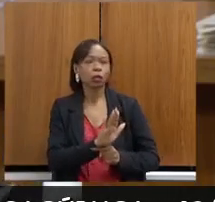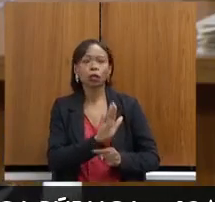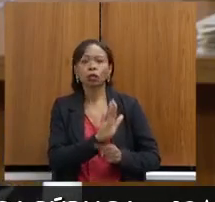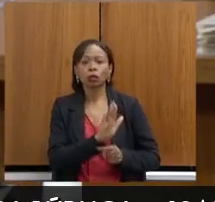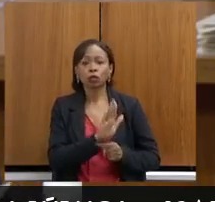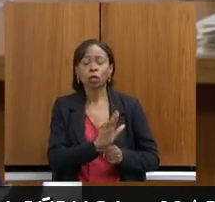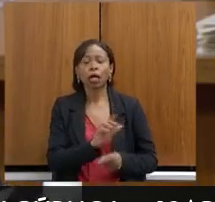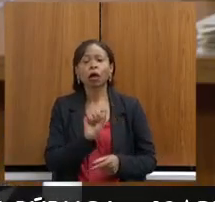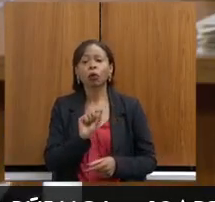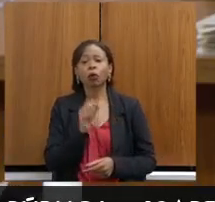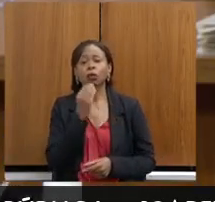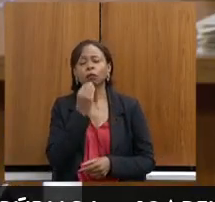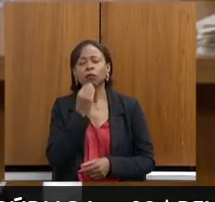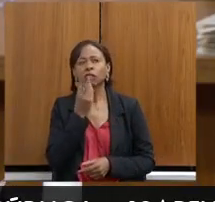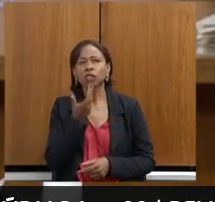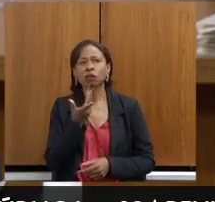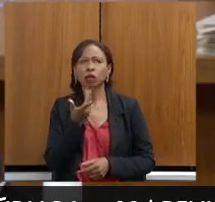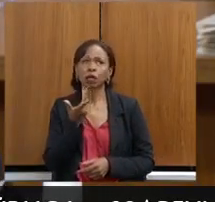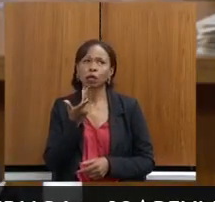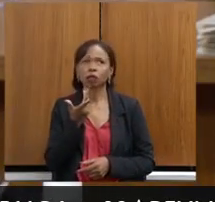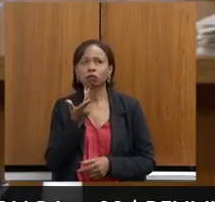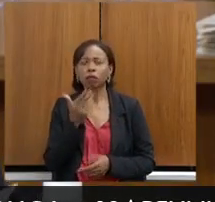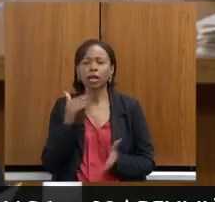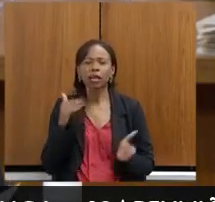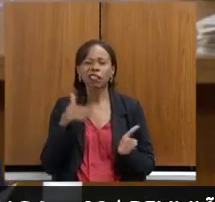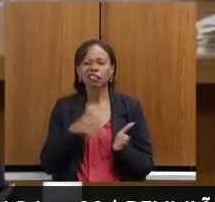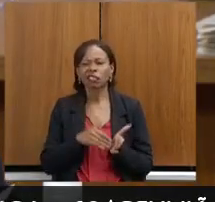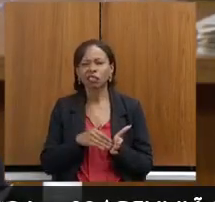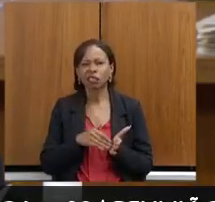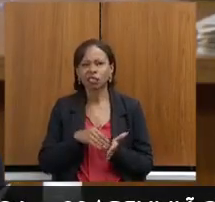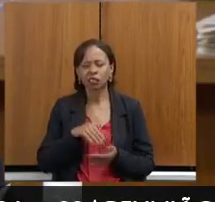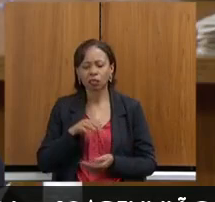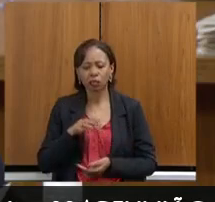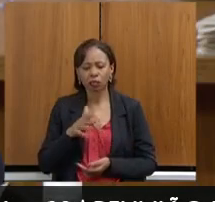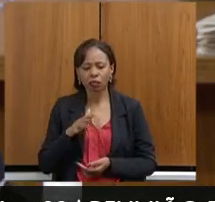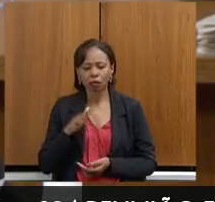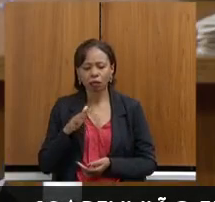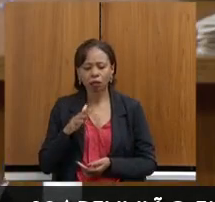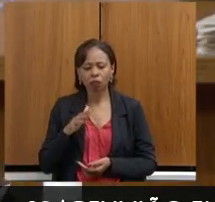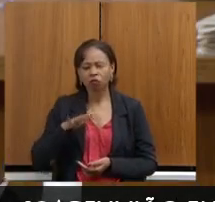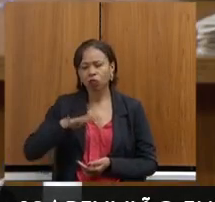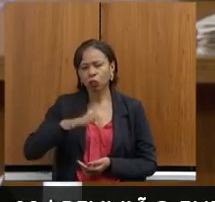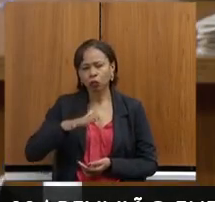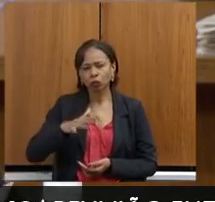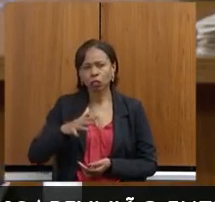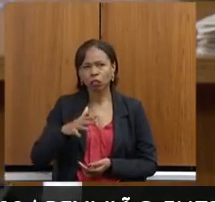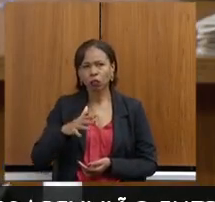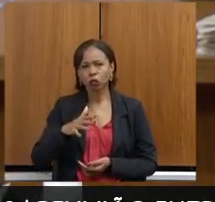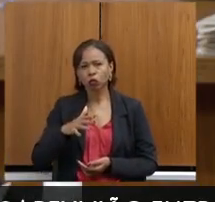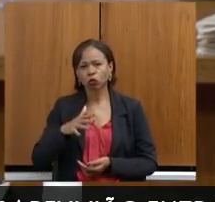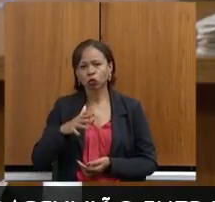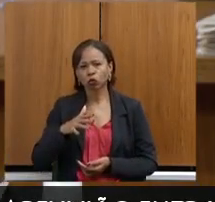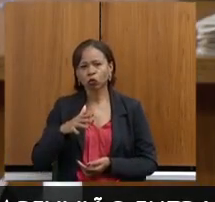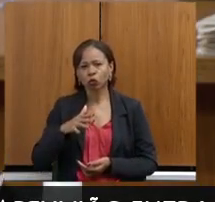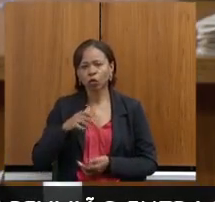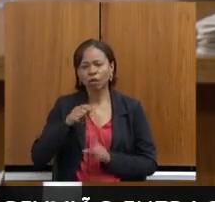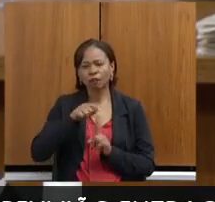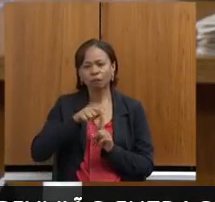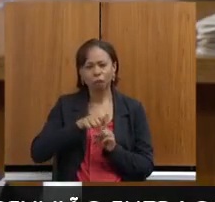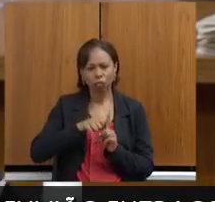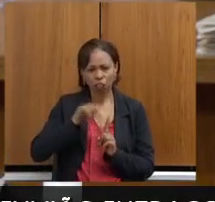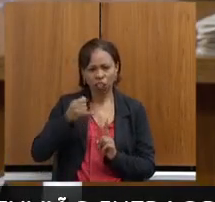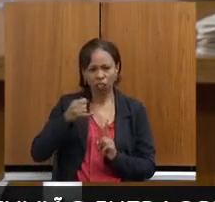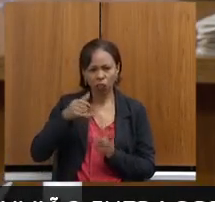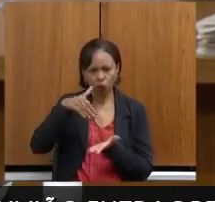nossa expectativa Deputado é que até Acredito que até meados ou mais tardar final do mês de janeiro